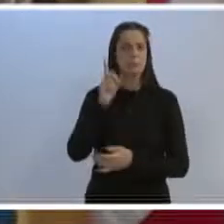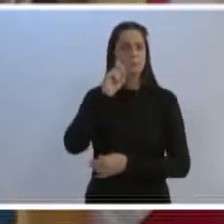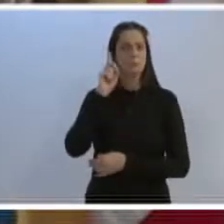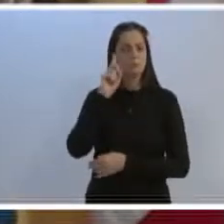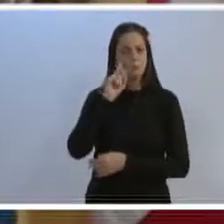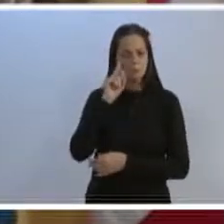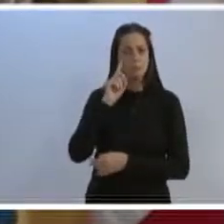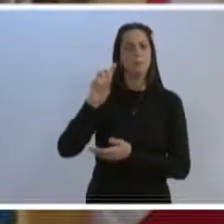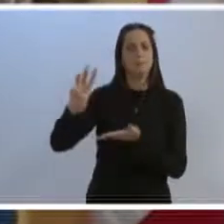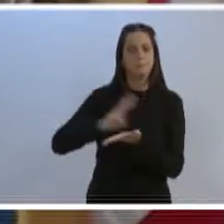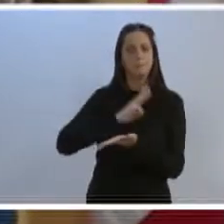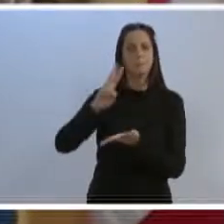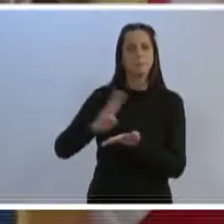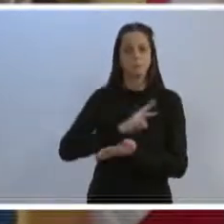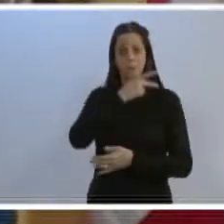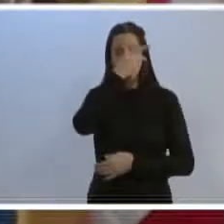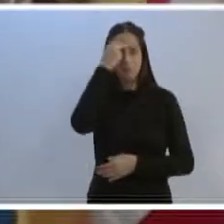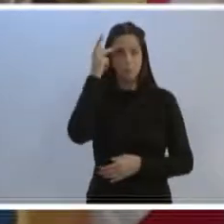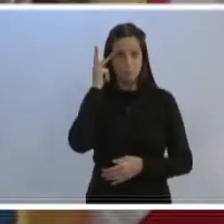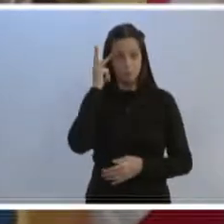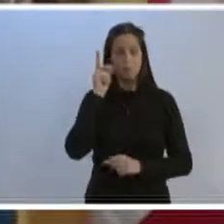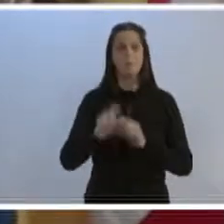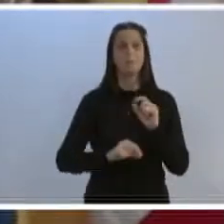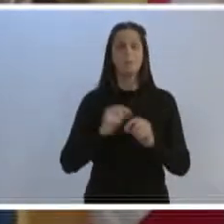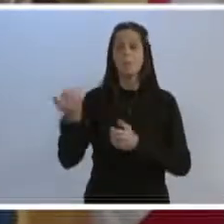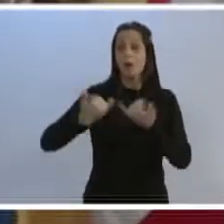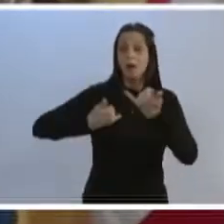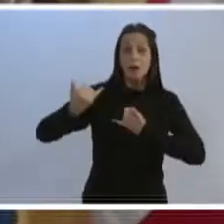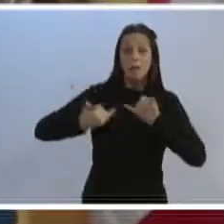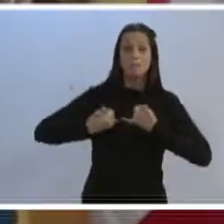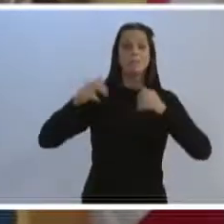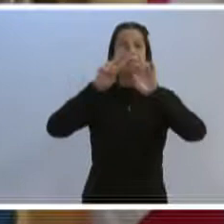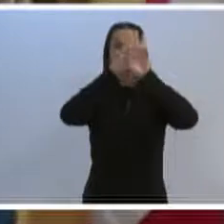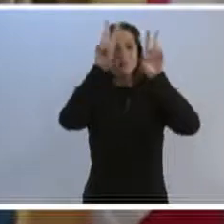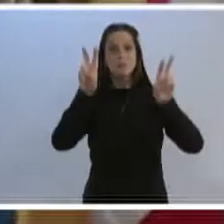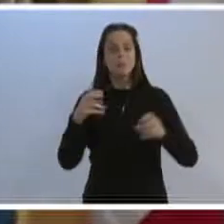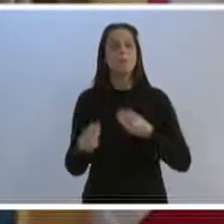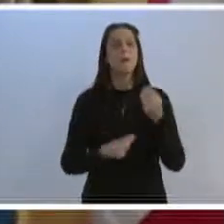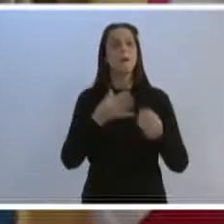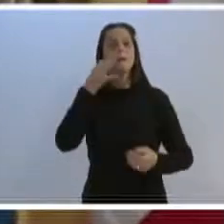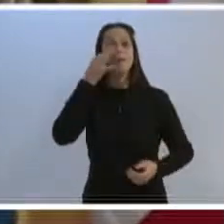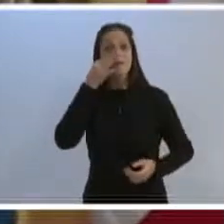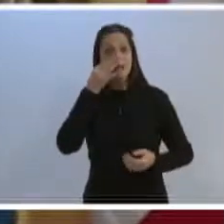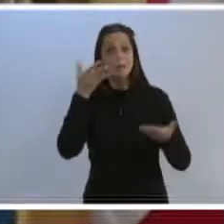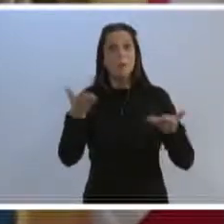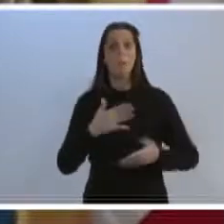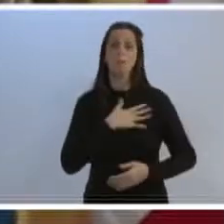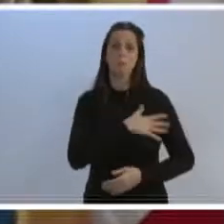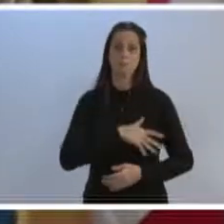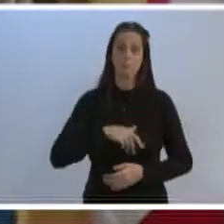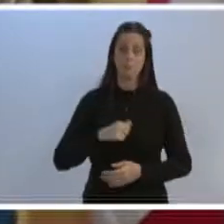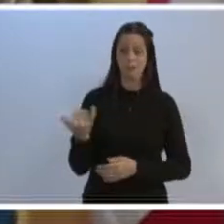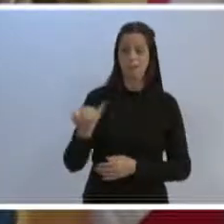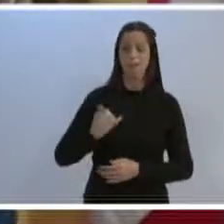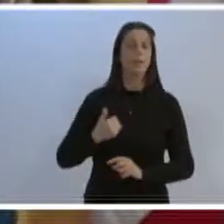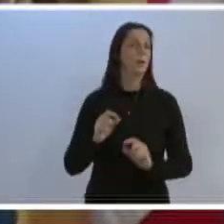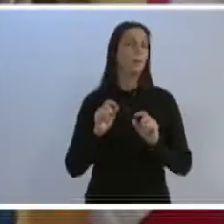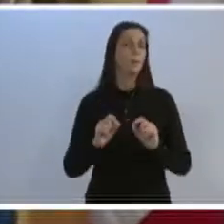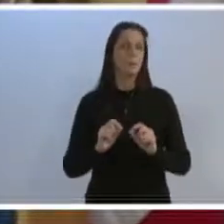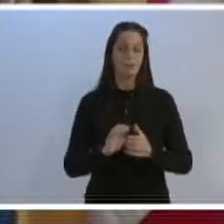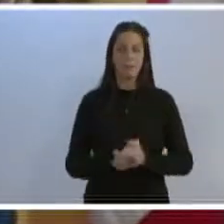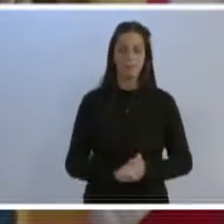desse pessoal que está me mantendo informado sobre a real situação do samu então eles me disseram por exemplo que